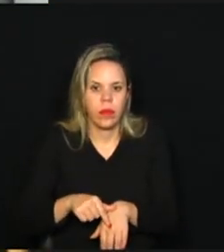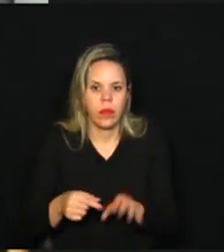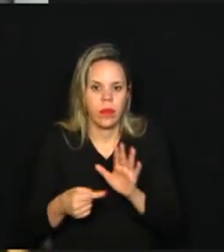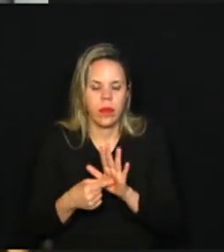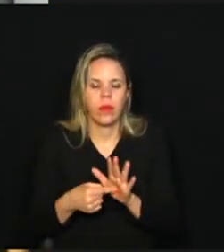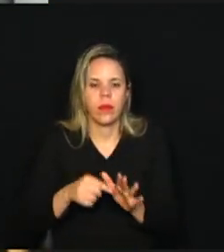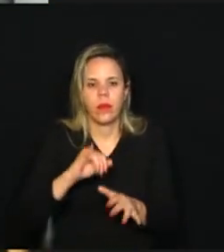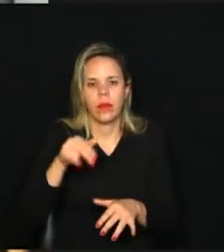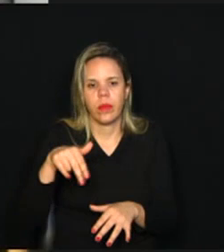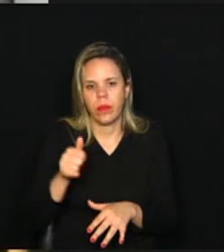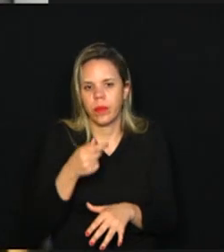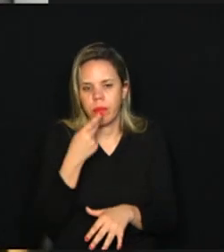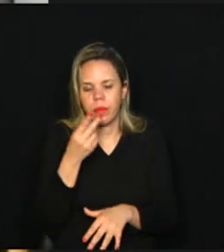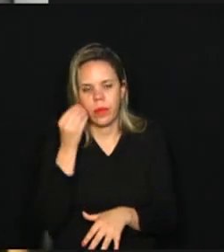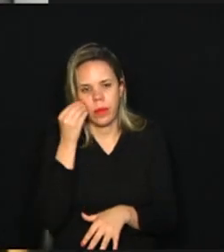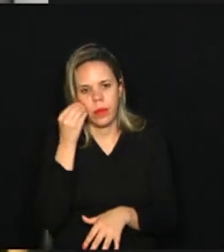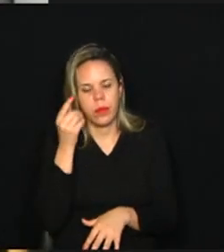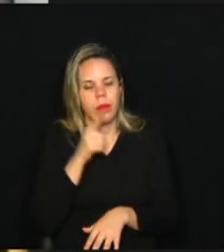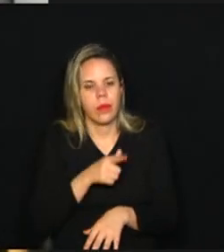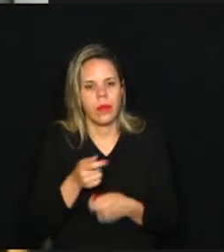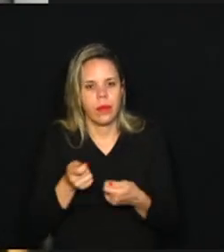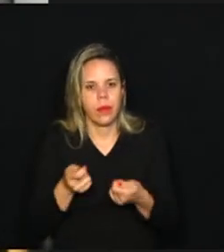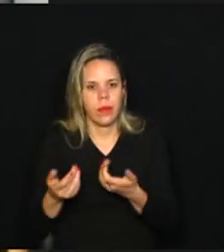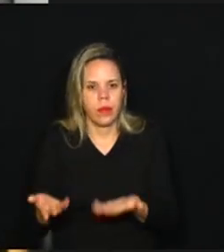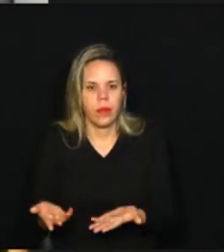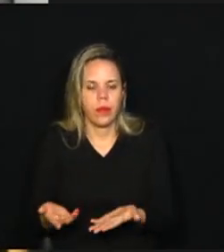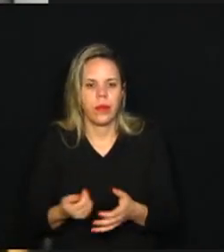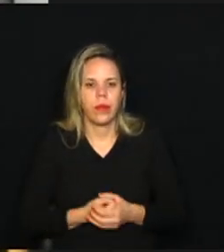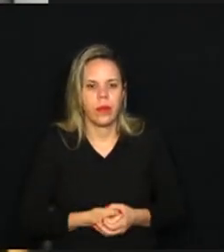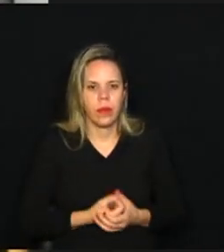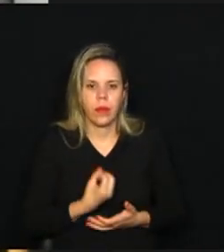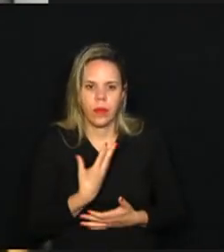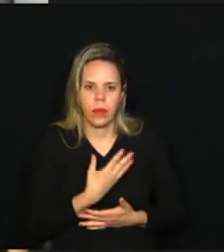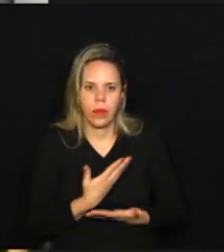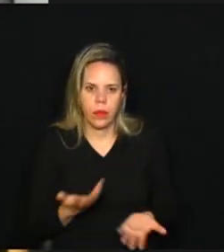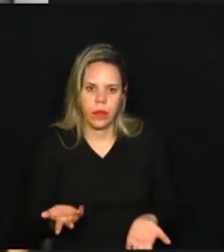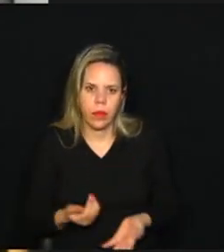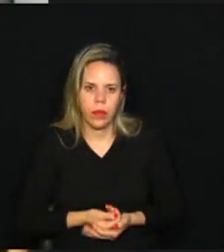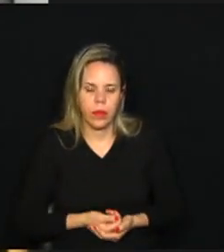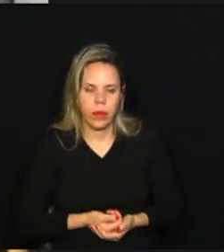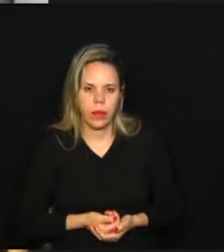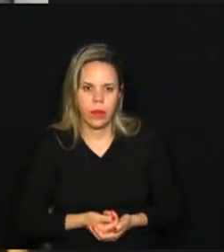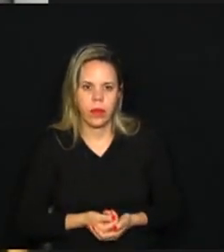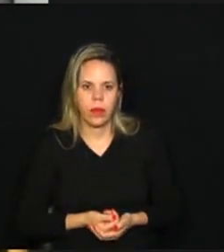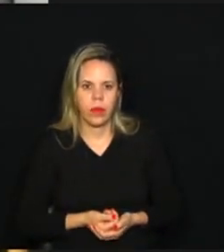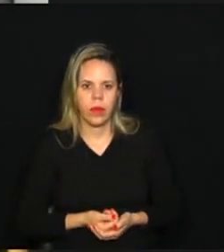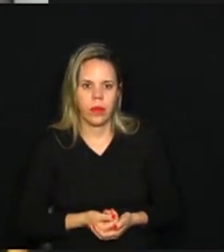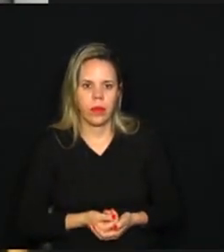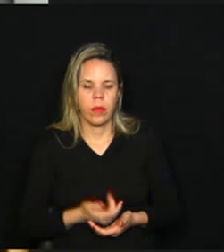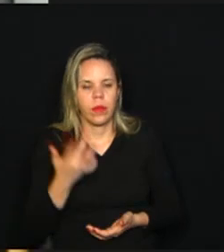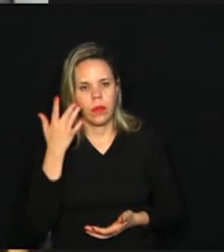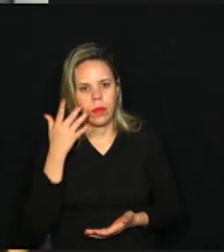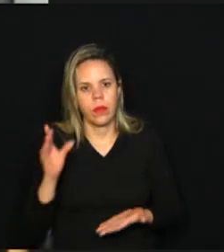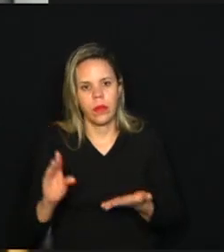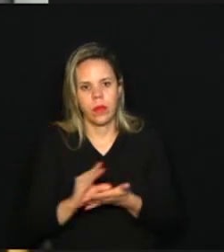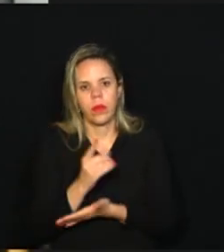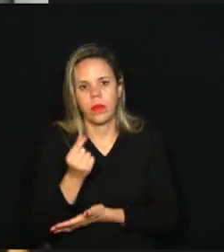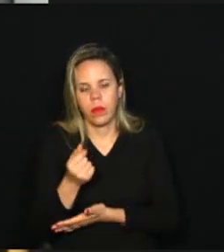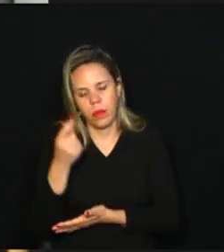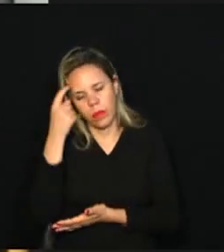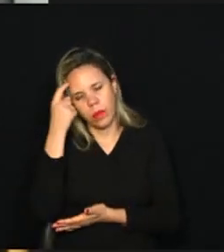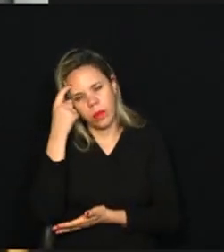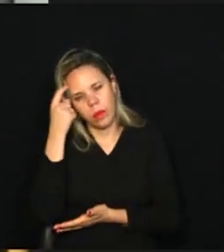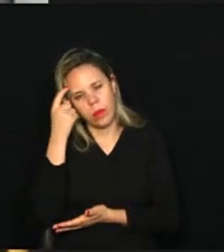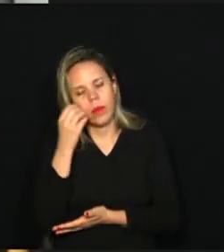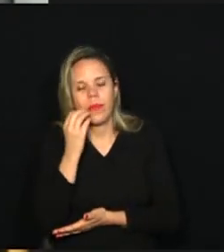eles testaram bastante e eles conseguiram manejar razoavelmente bem, né? Então, acho que recurso é uma coisa que a gente tem que